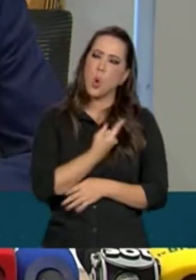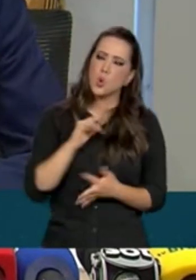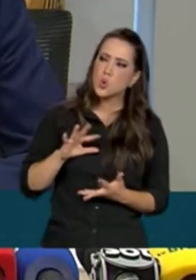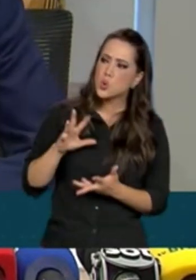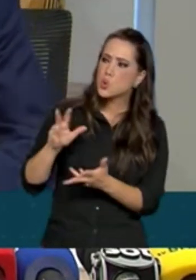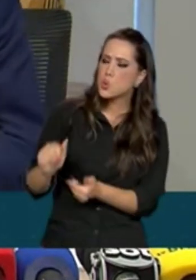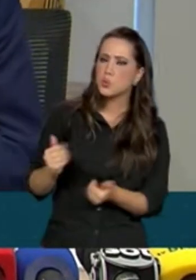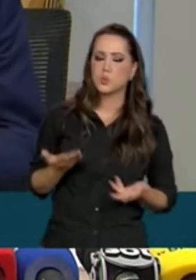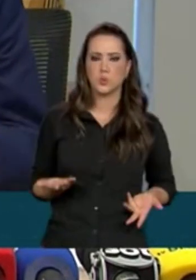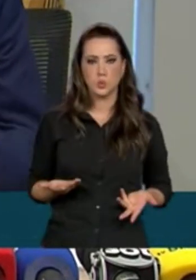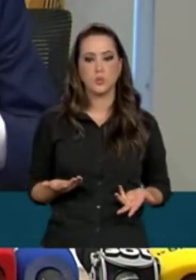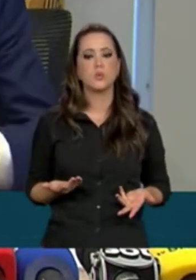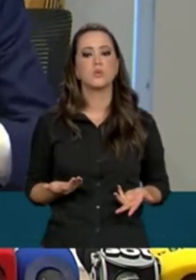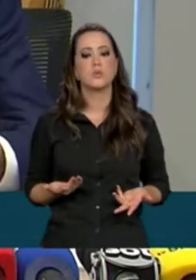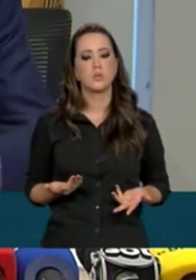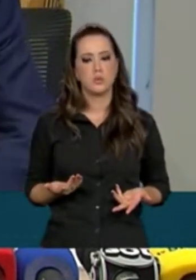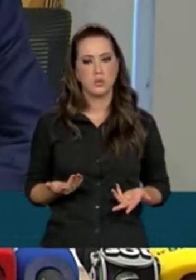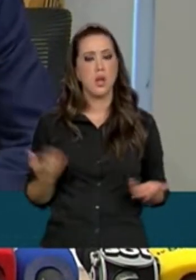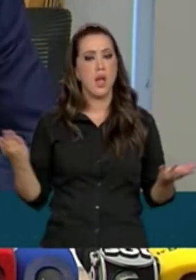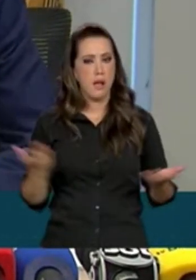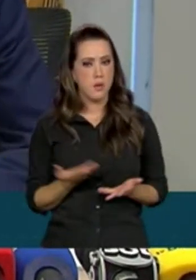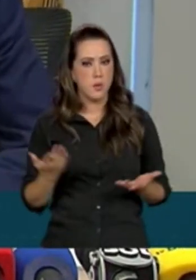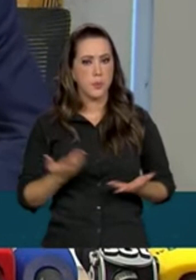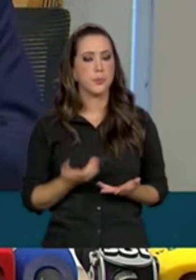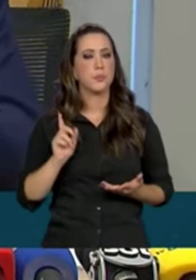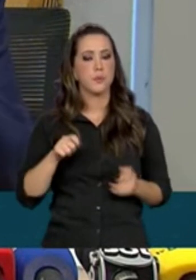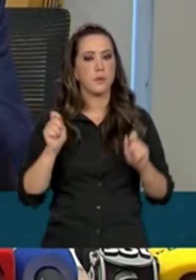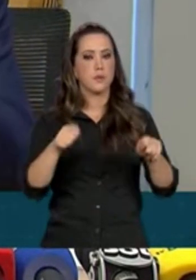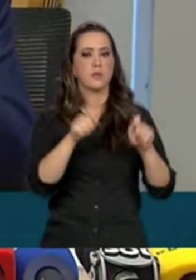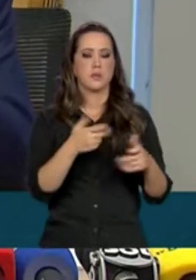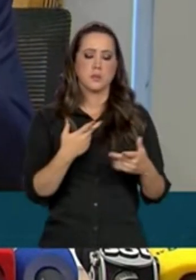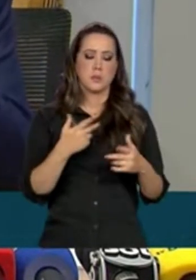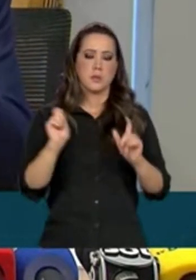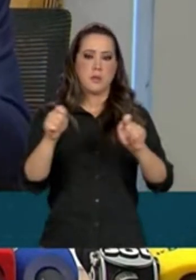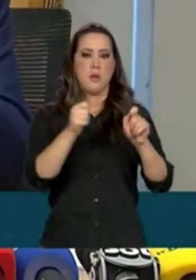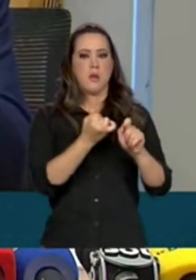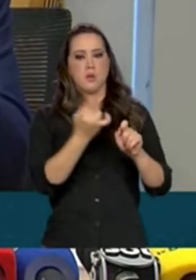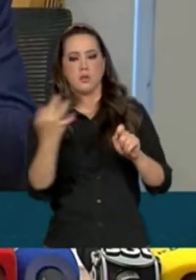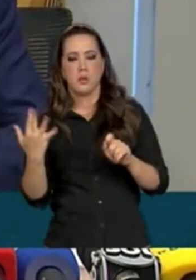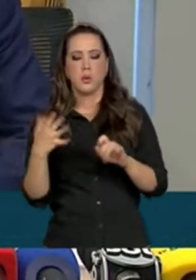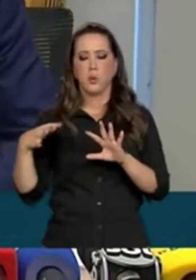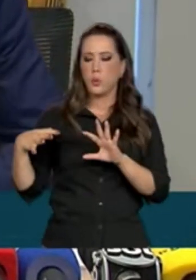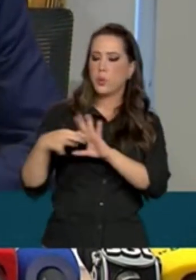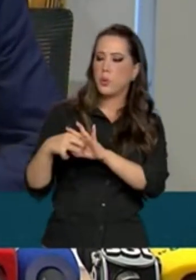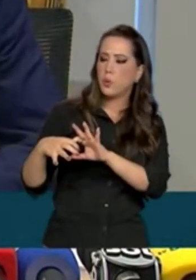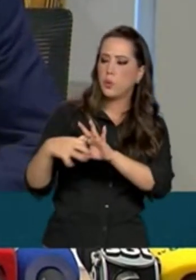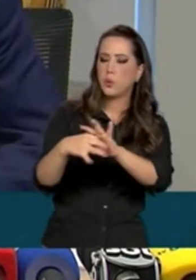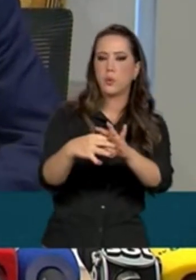várias formas, com a biodiversidade agora sendo melhor entendida. Os elos